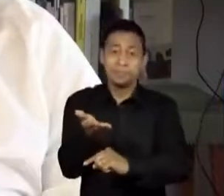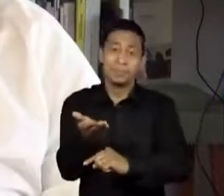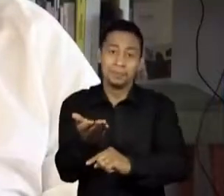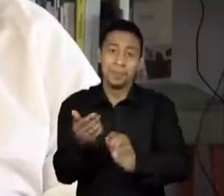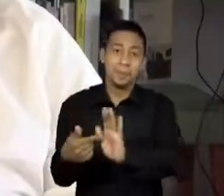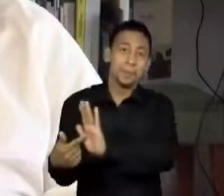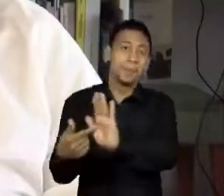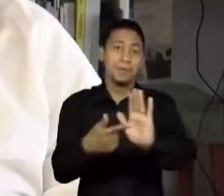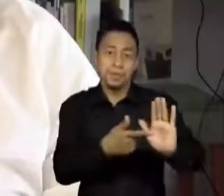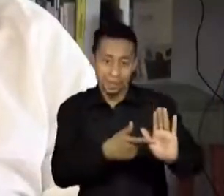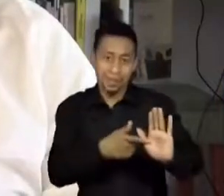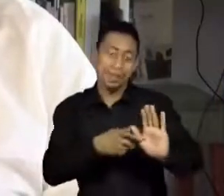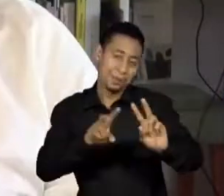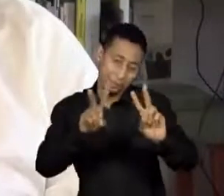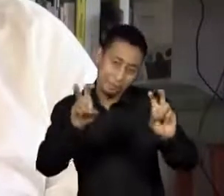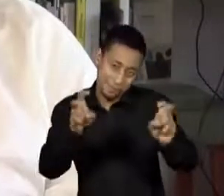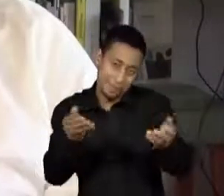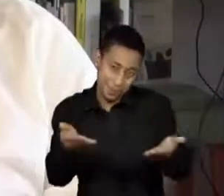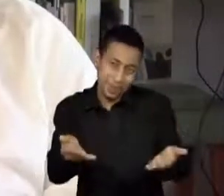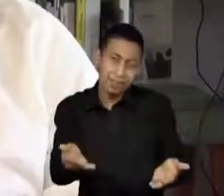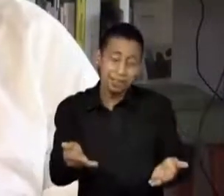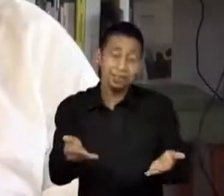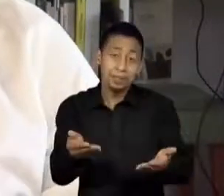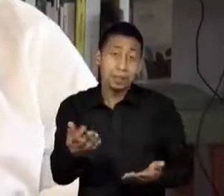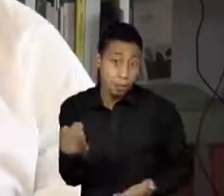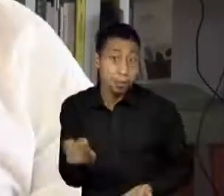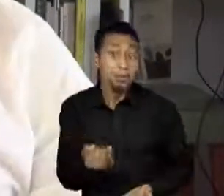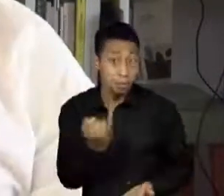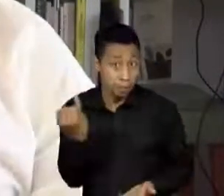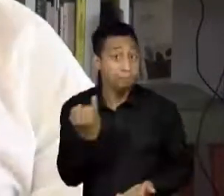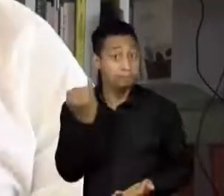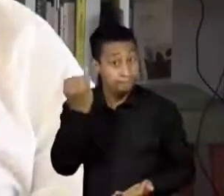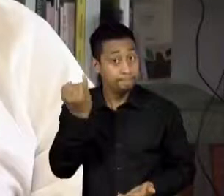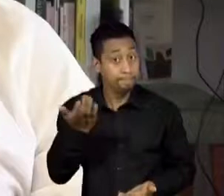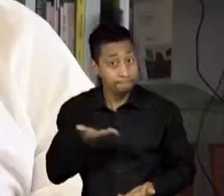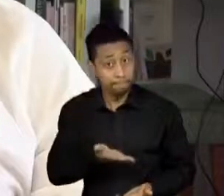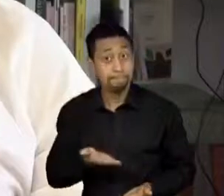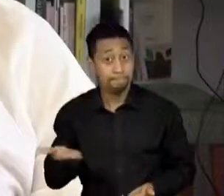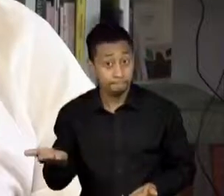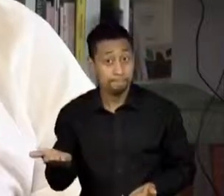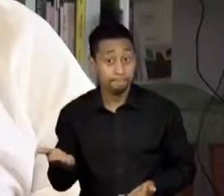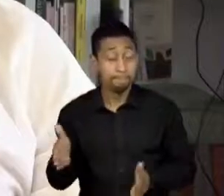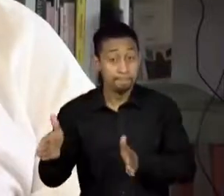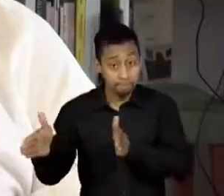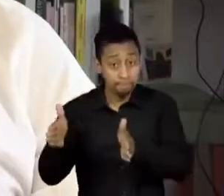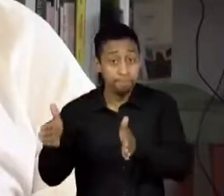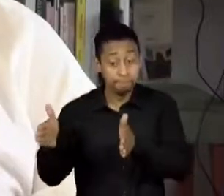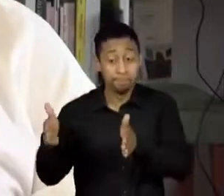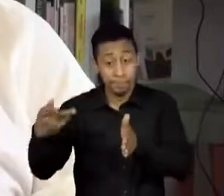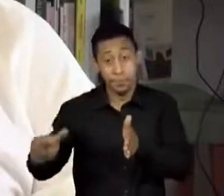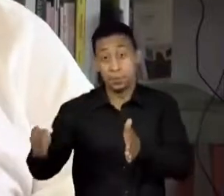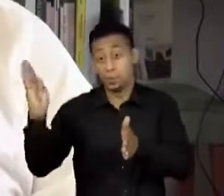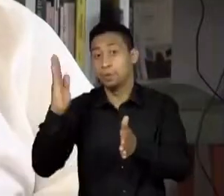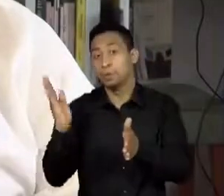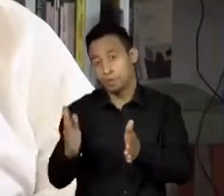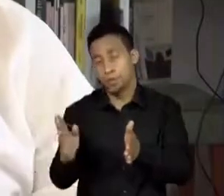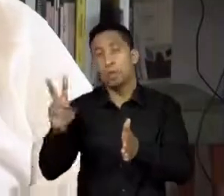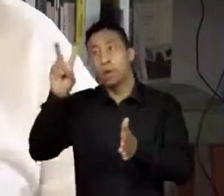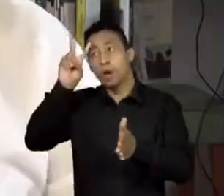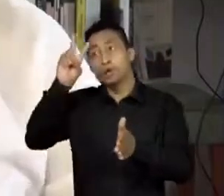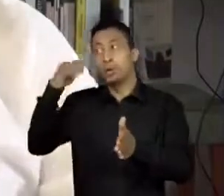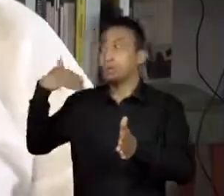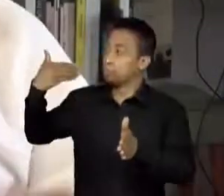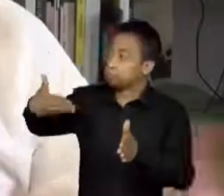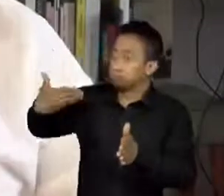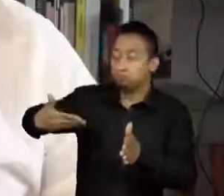tava querendo para falar dessa questão que é crucial né na no momento brasileiro minha mãe fez história no